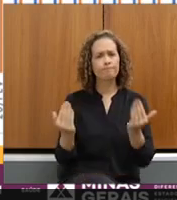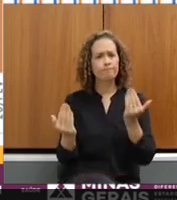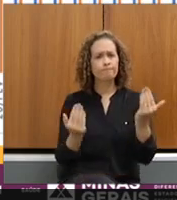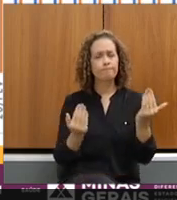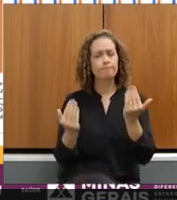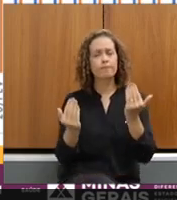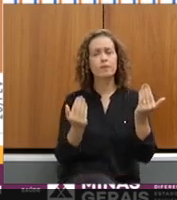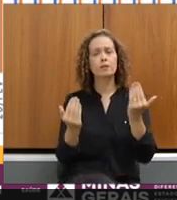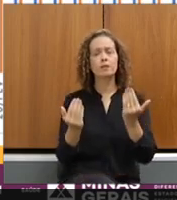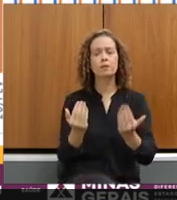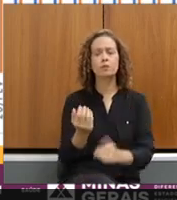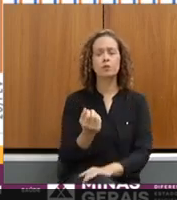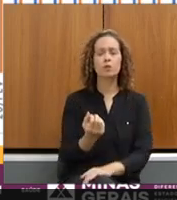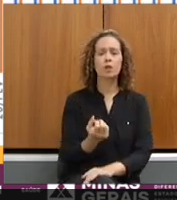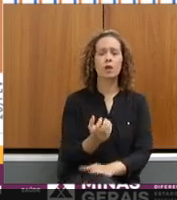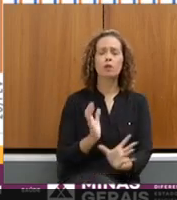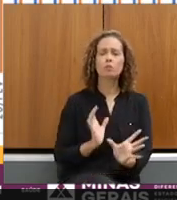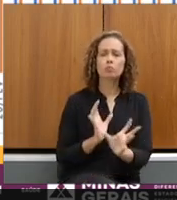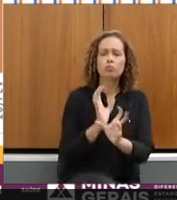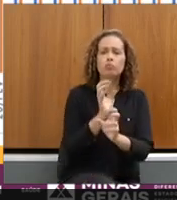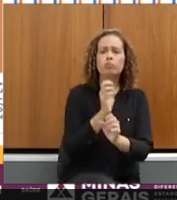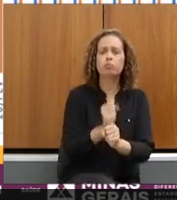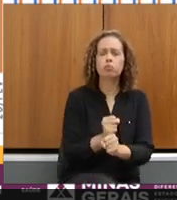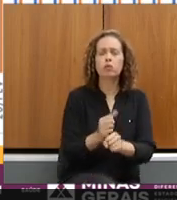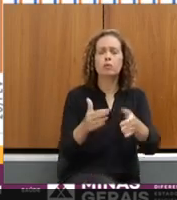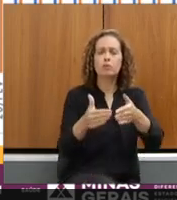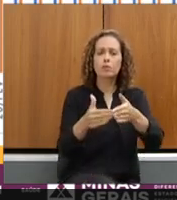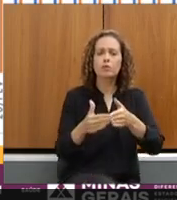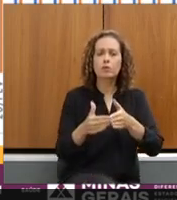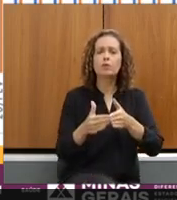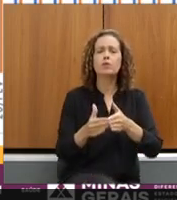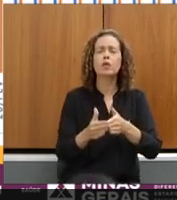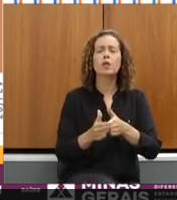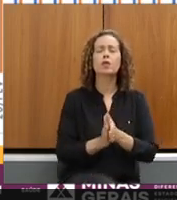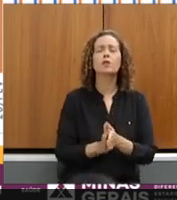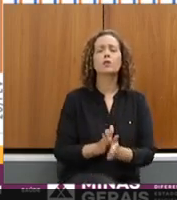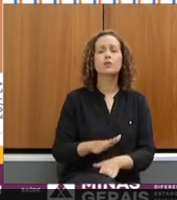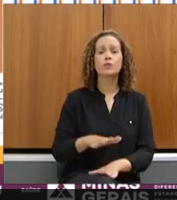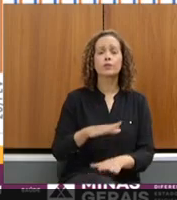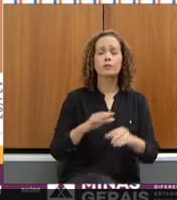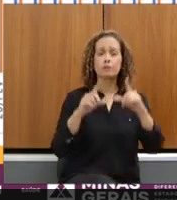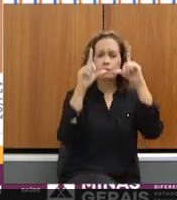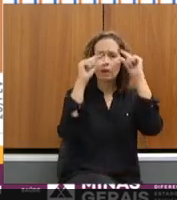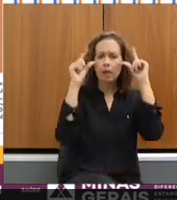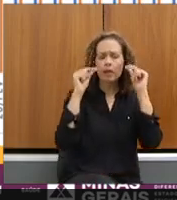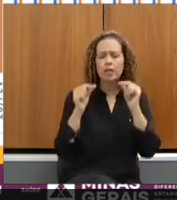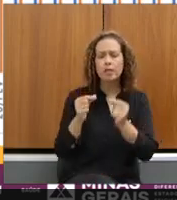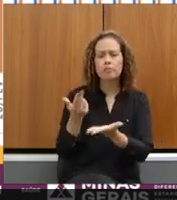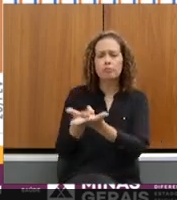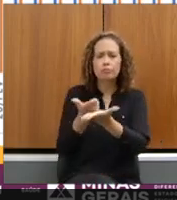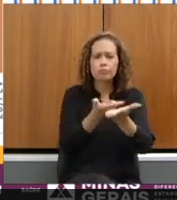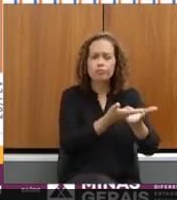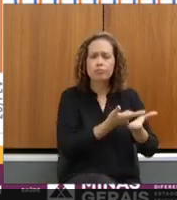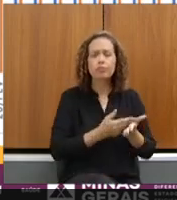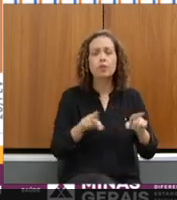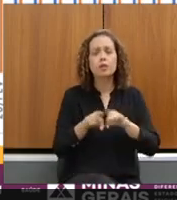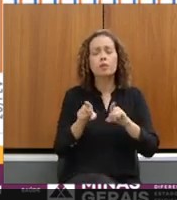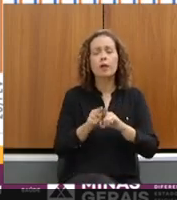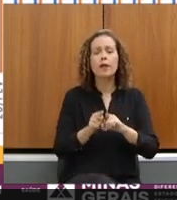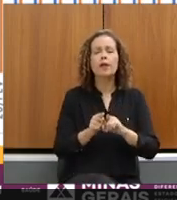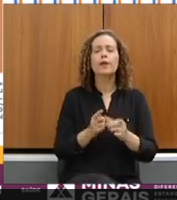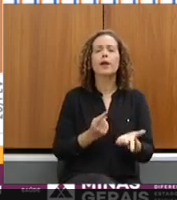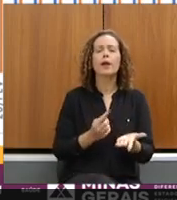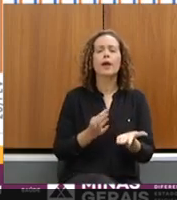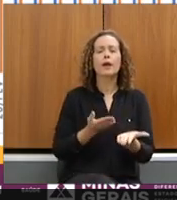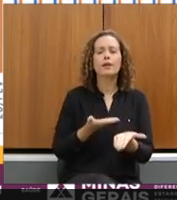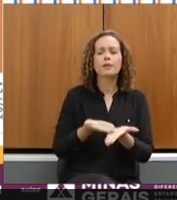o número né de solicitações enfermaria com solicitações de terapia intensiva naturalmente as solicitações de